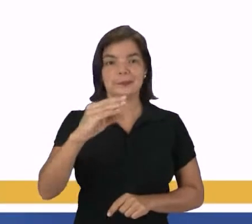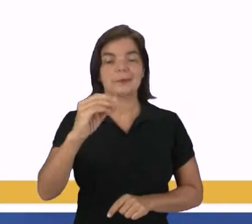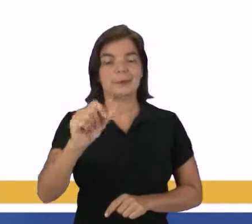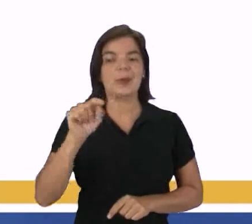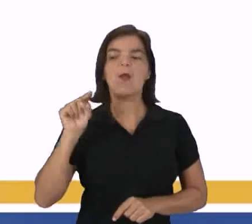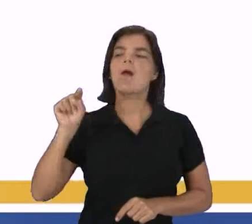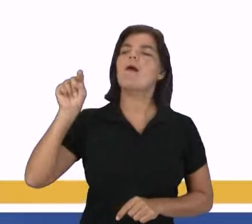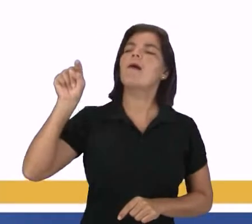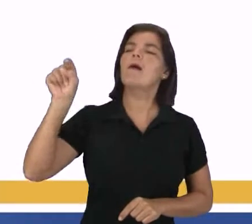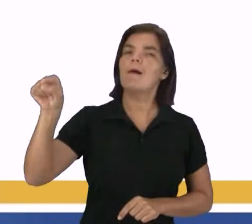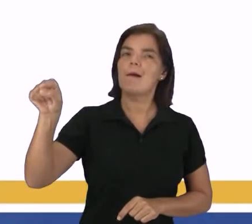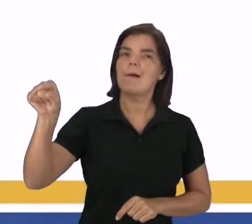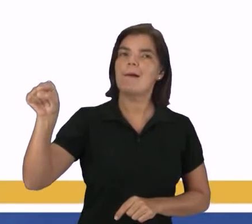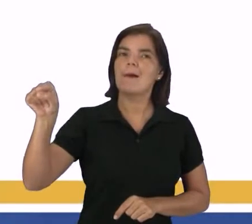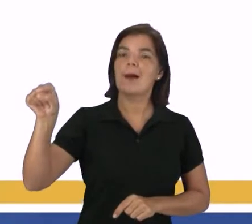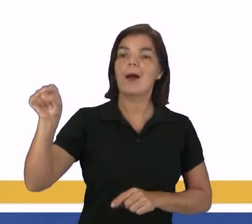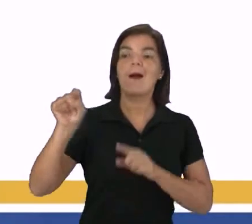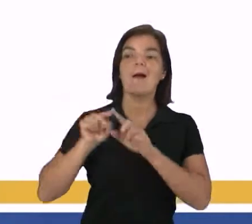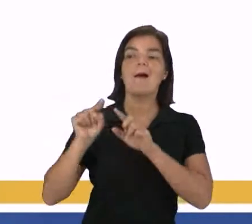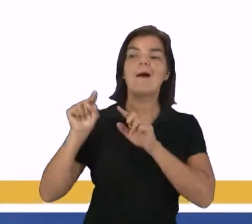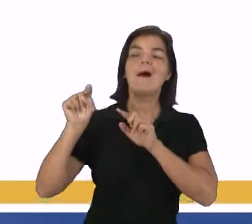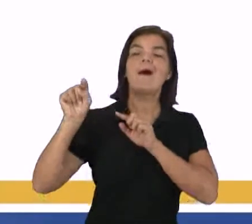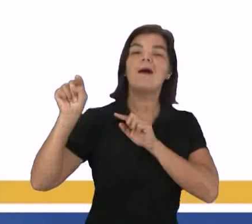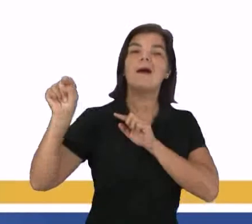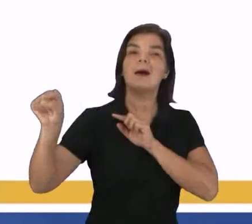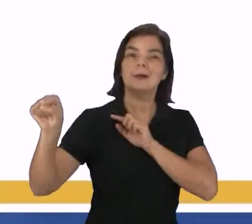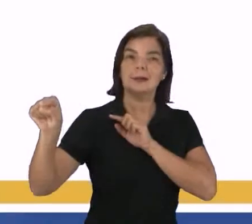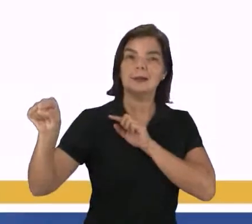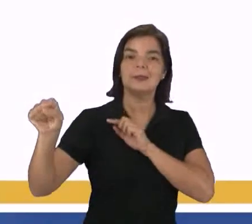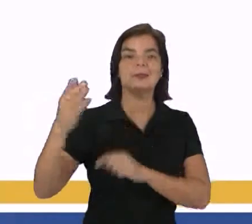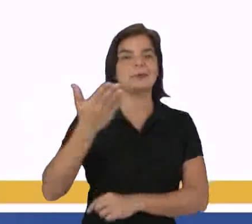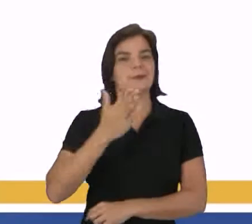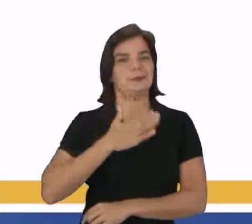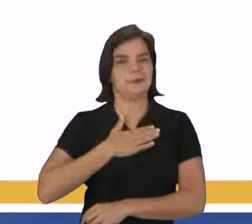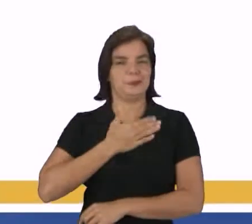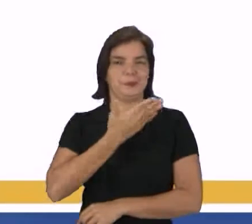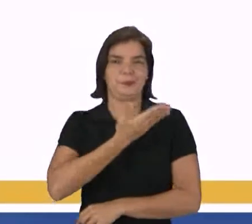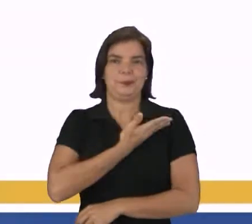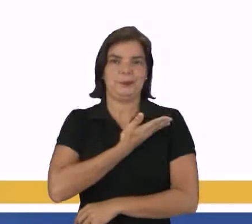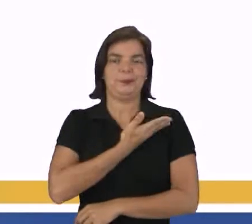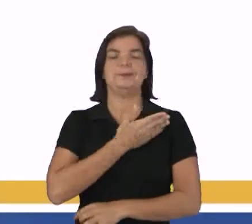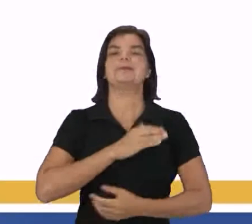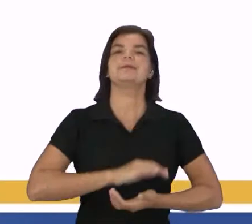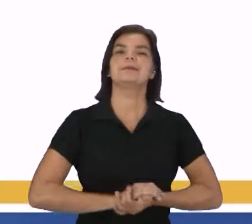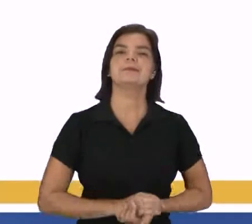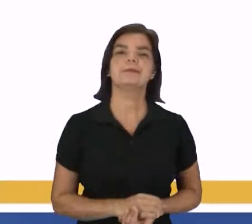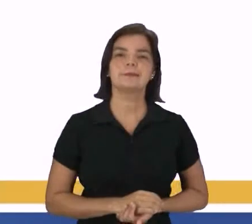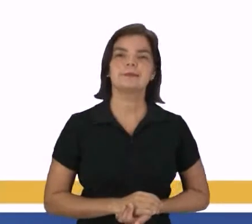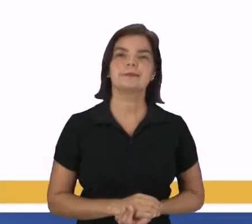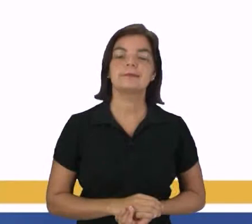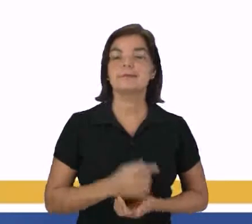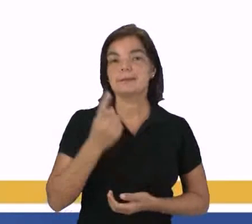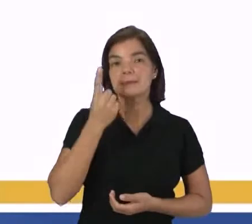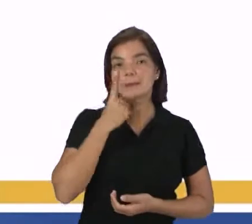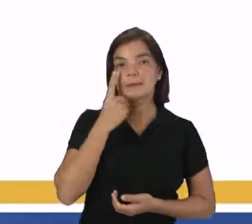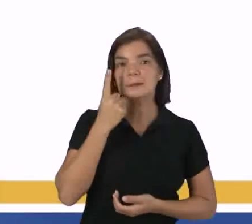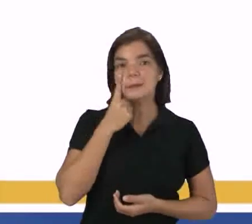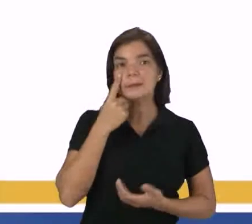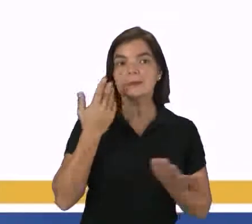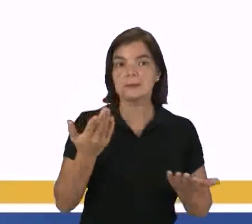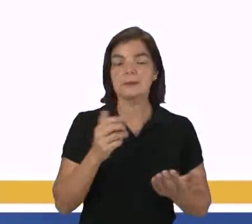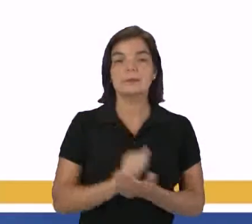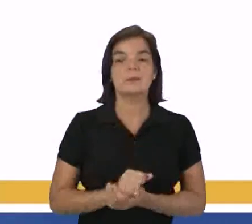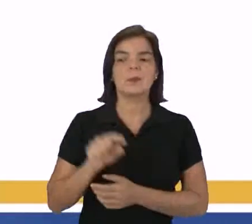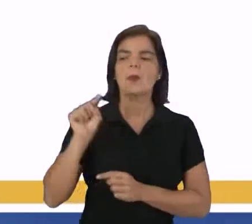E aquele, olha aí o pronome mudou. E aquele, meu amigo. Veja que